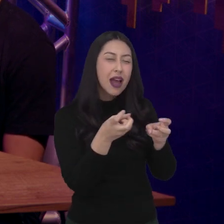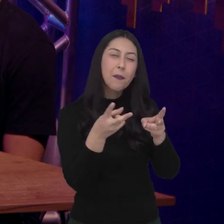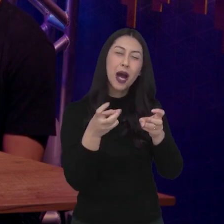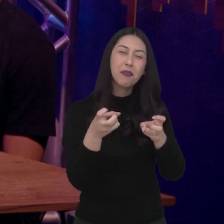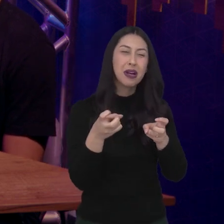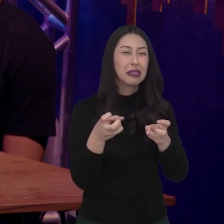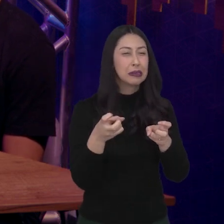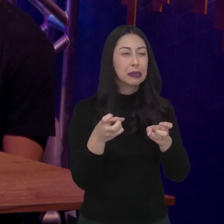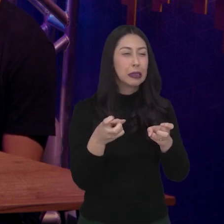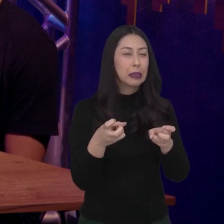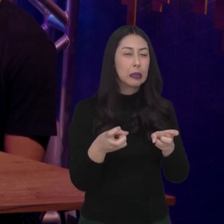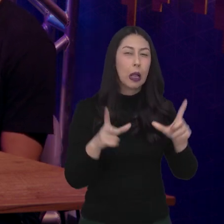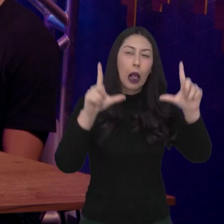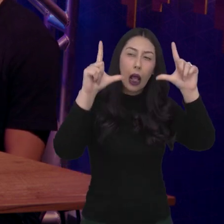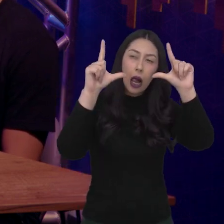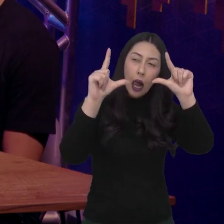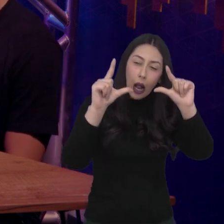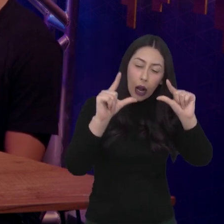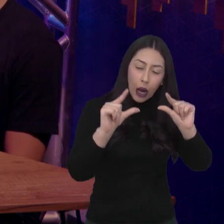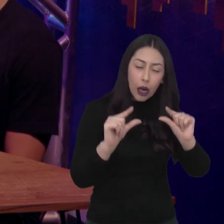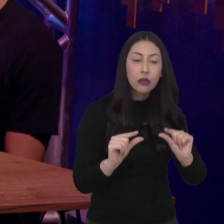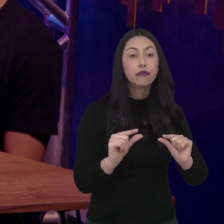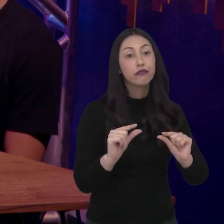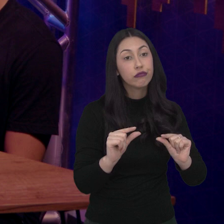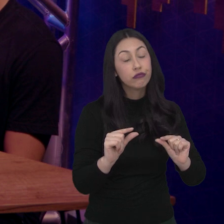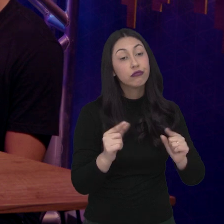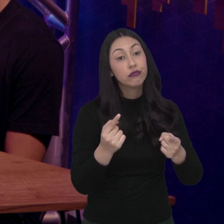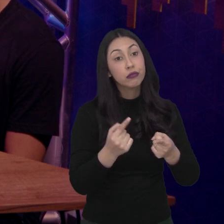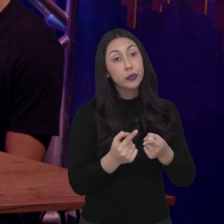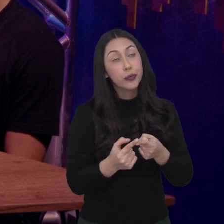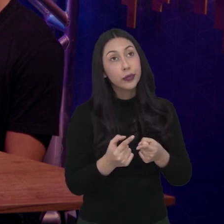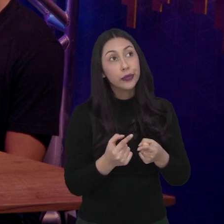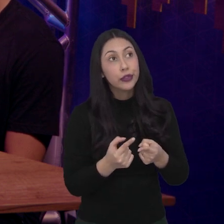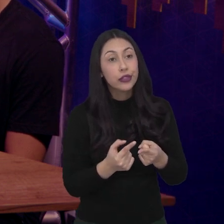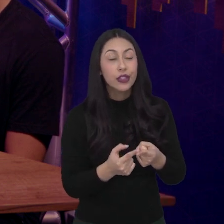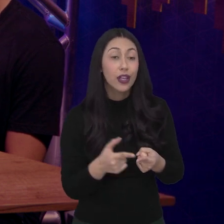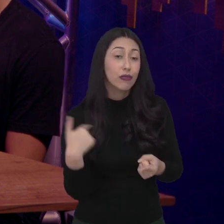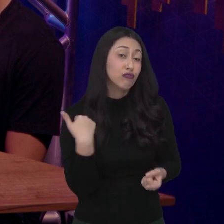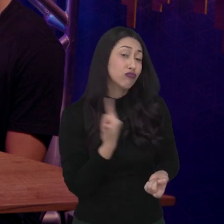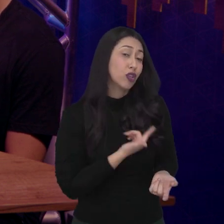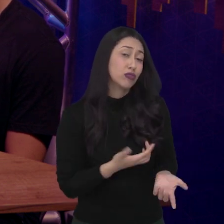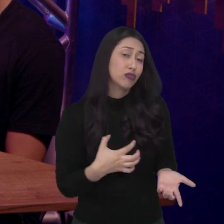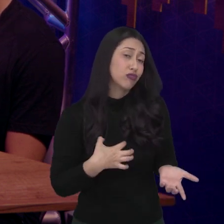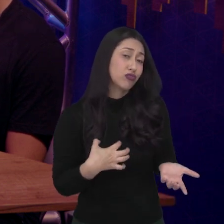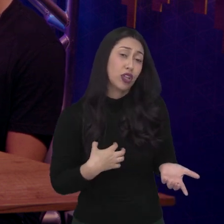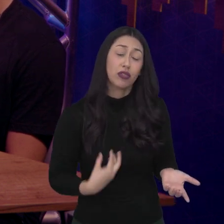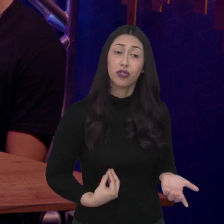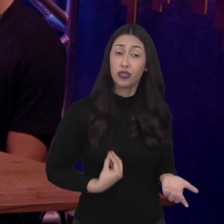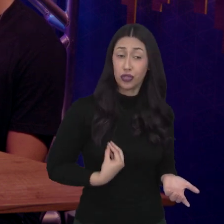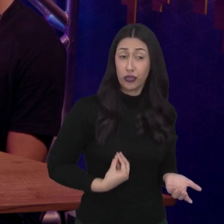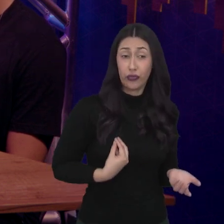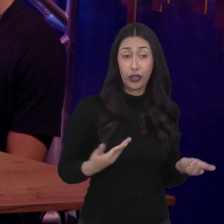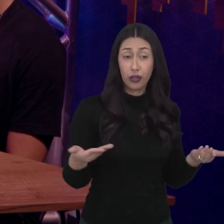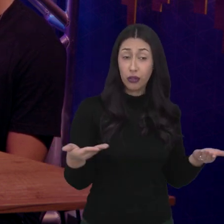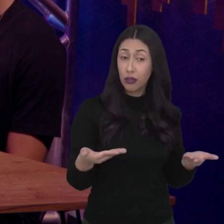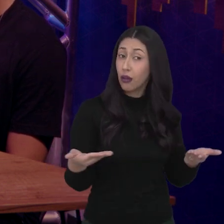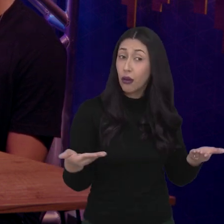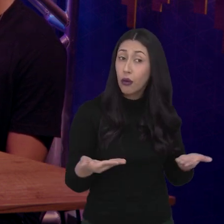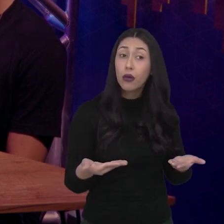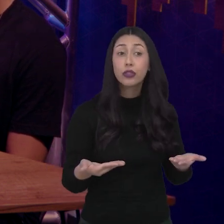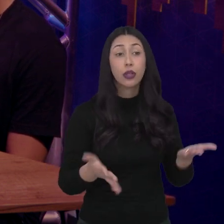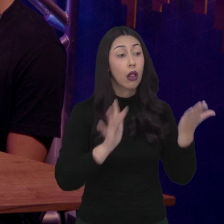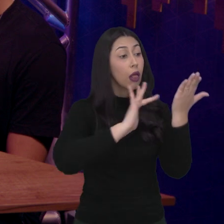um processo até contrário a isso, né, devido ao nosso estilo de vida mesmo